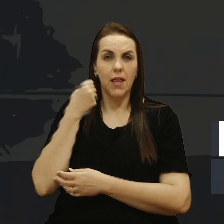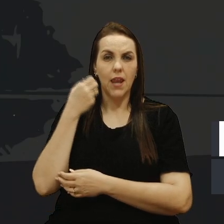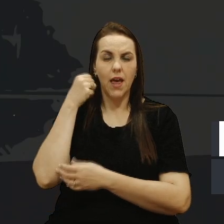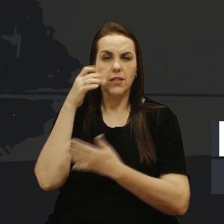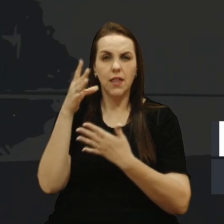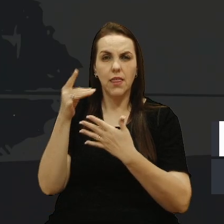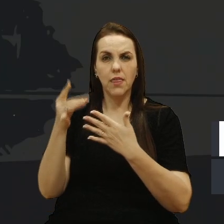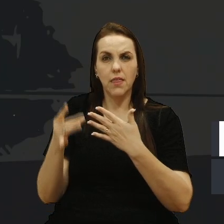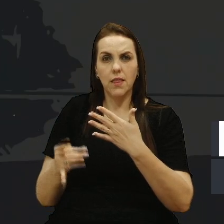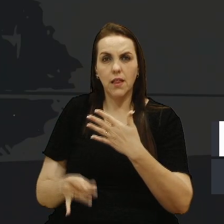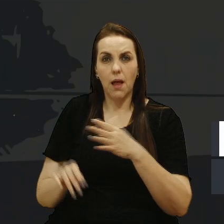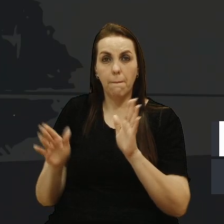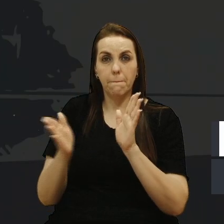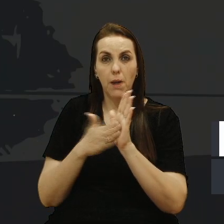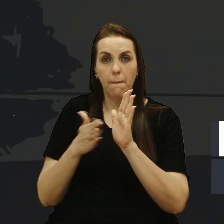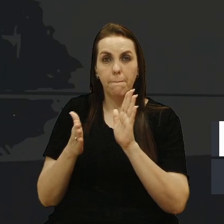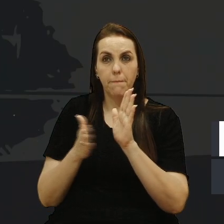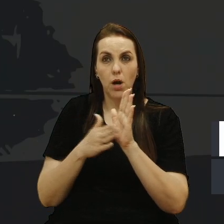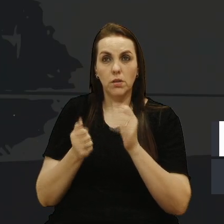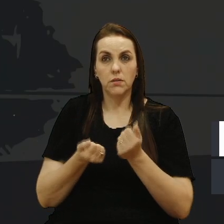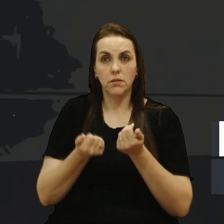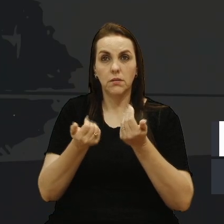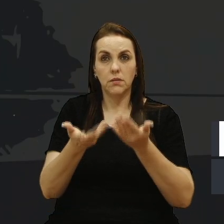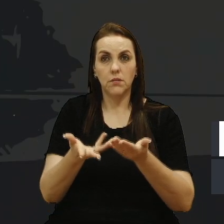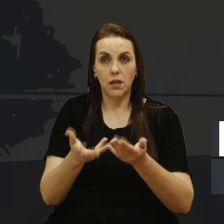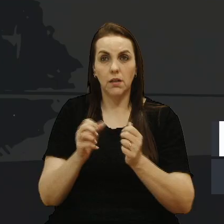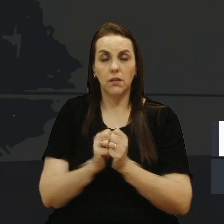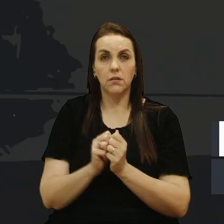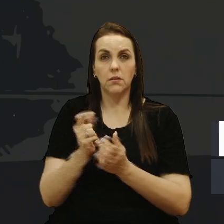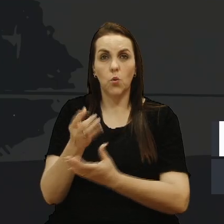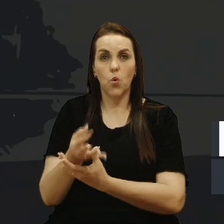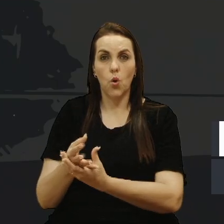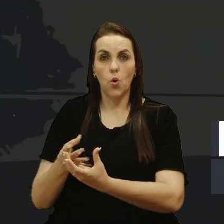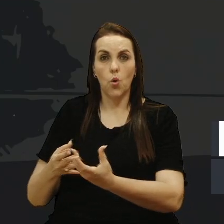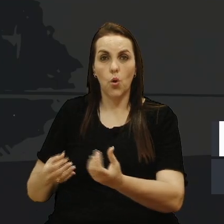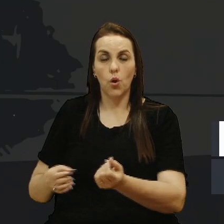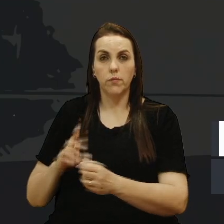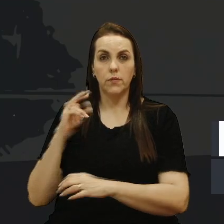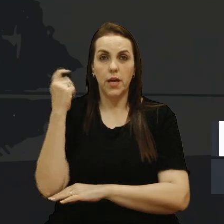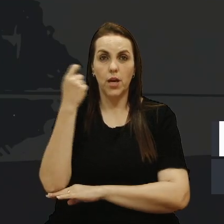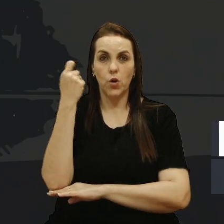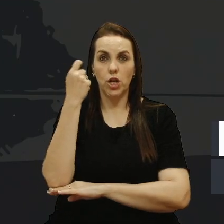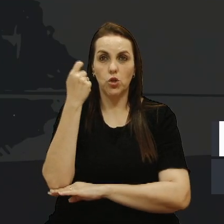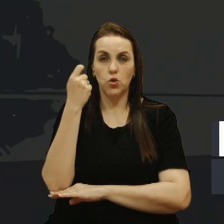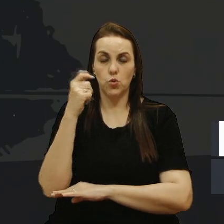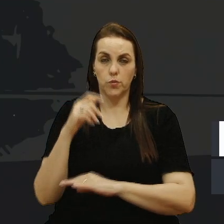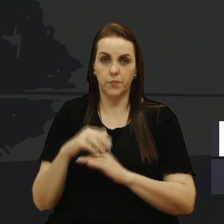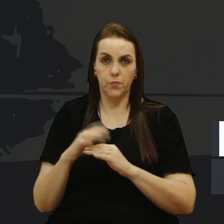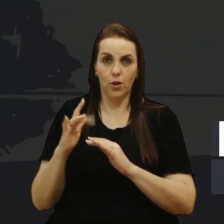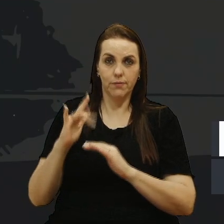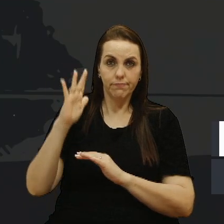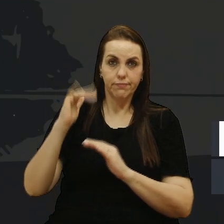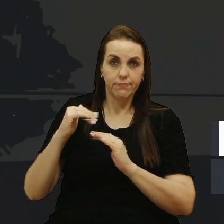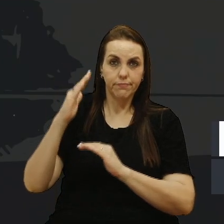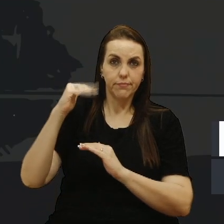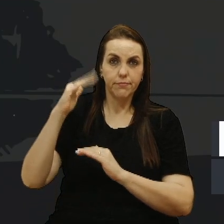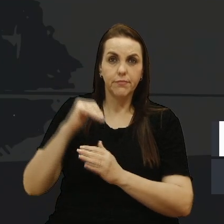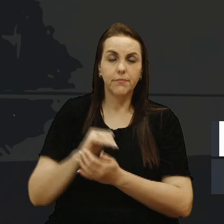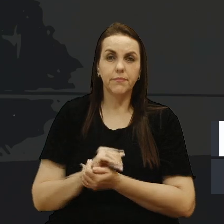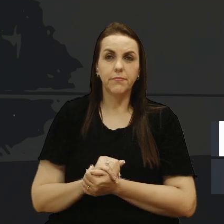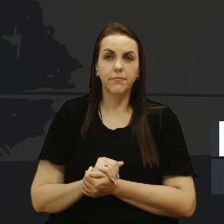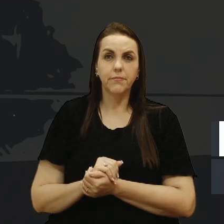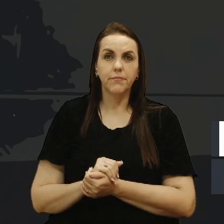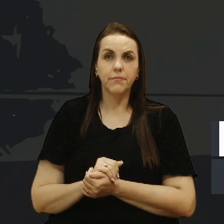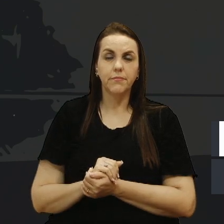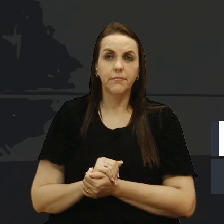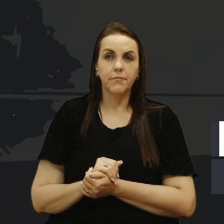proposta de concessão do serviço de esgotamento sanitário do Rio Grande do Sul. Pode descer. Pode subir.